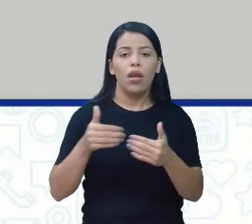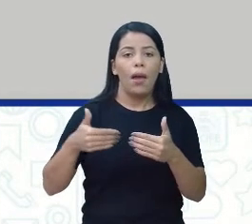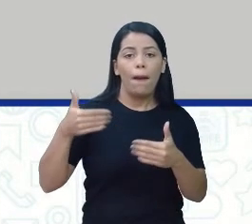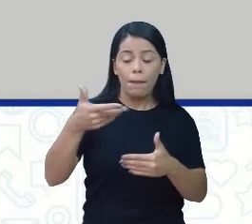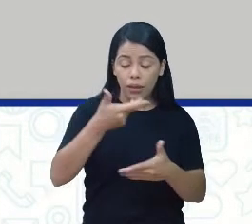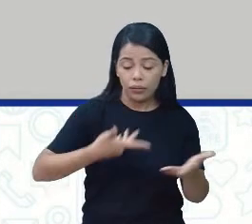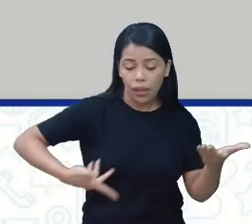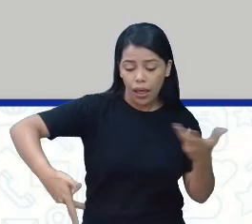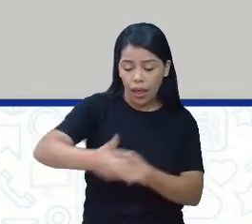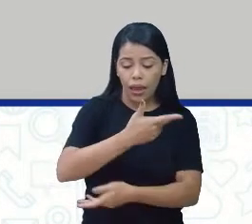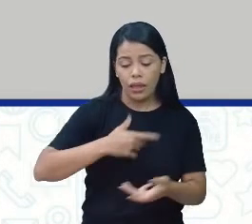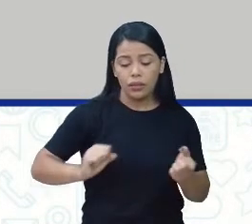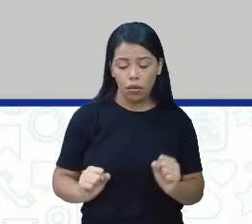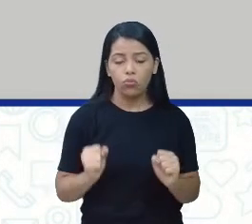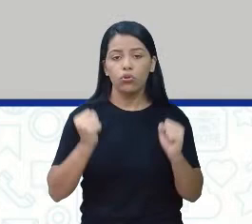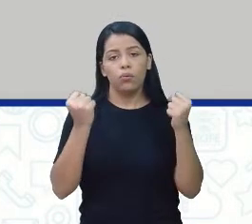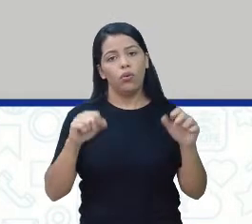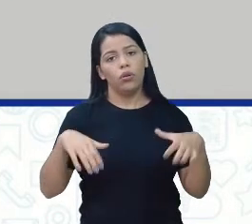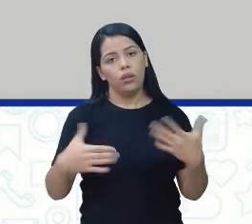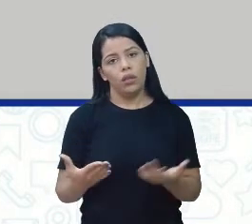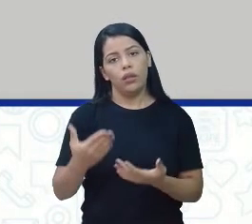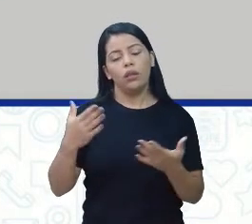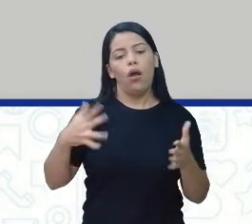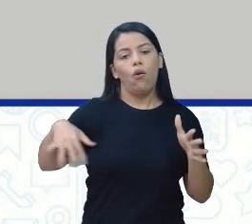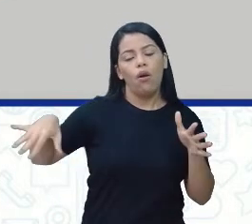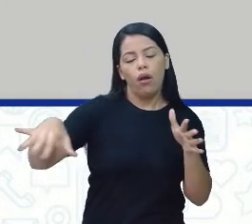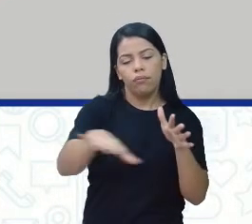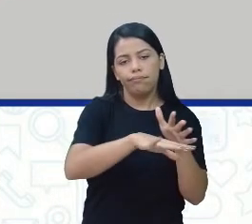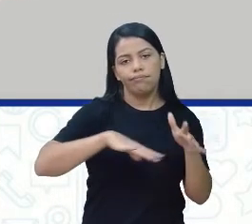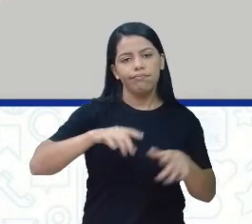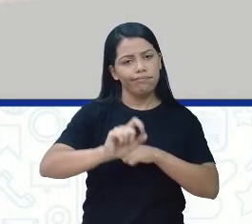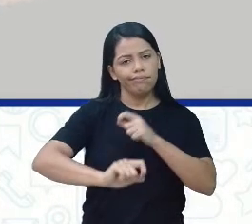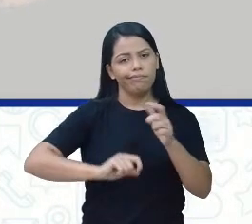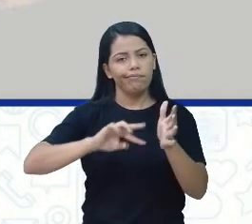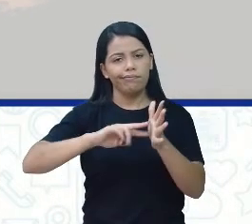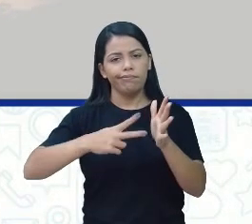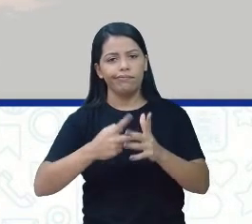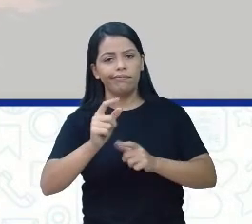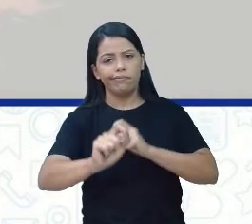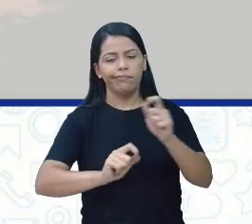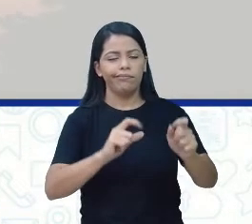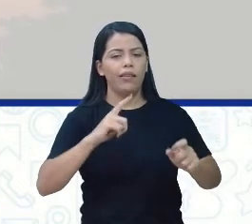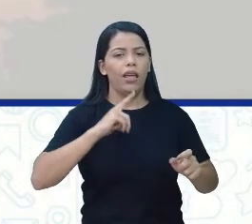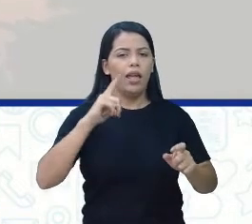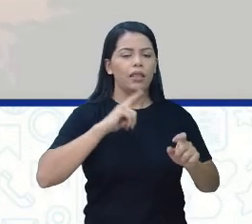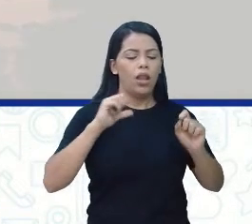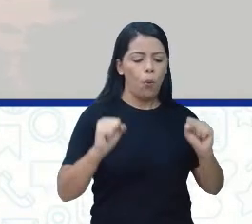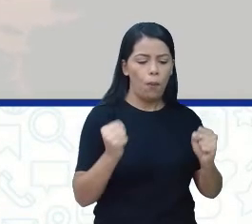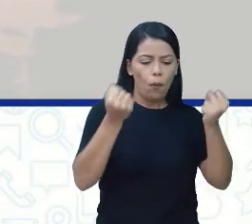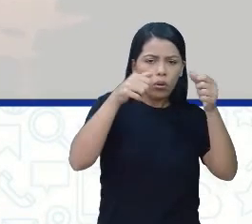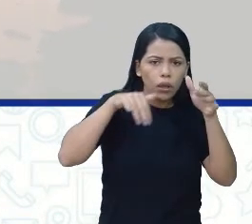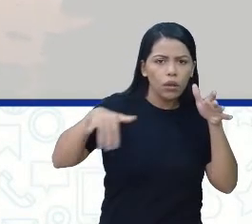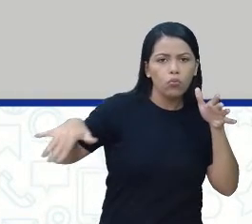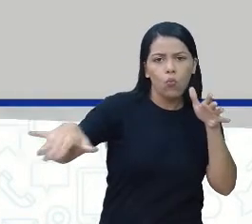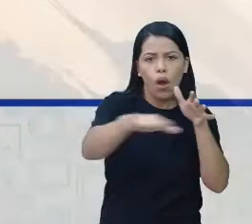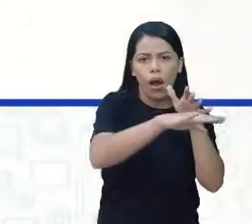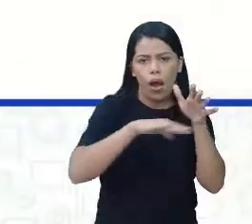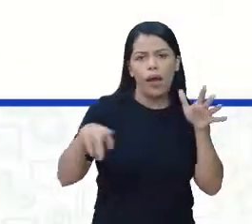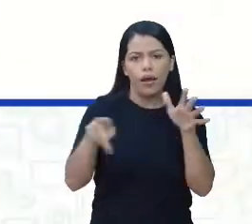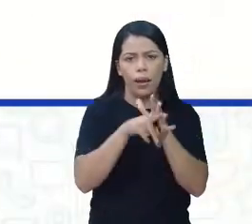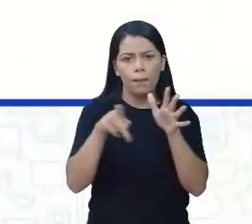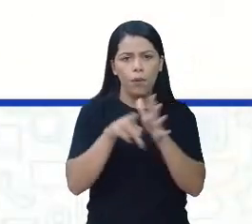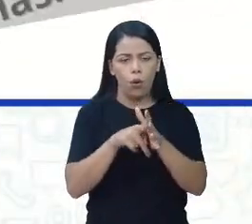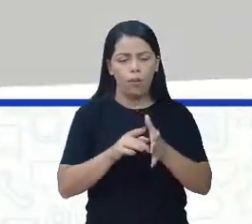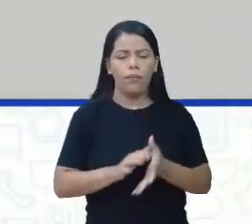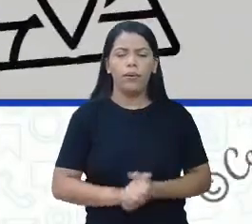de poder. Territorializar, nesse sentido, significa manifestar um poder em uma área específica. Já o